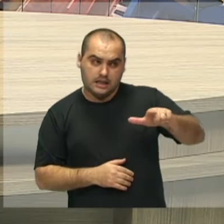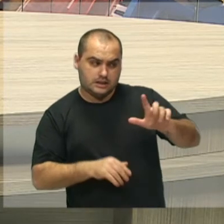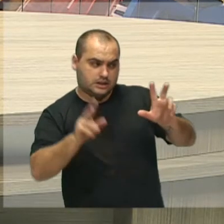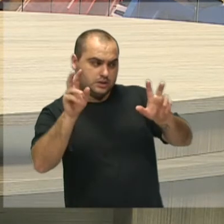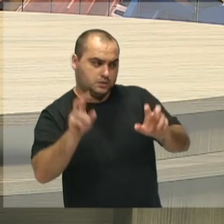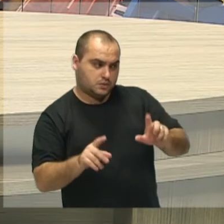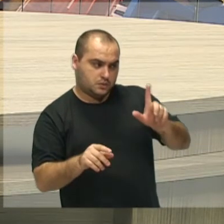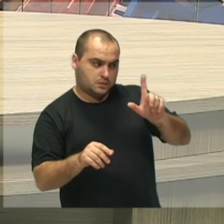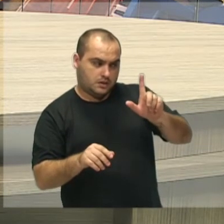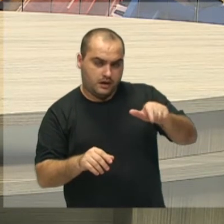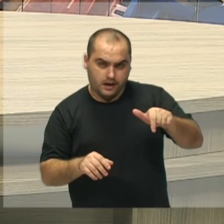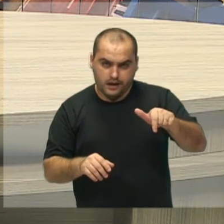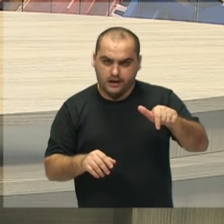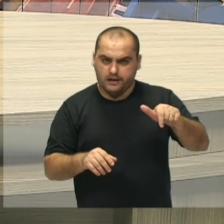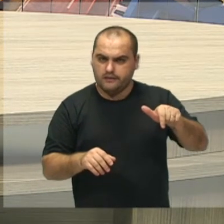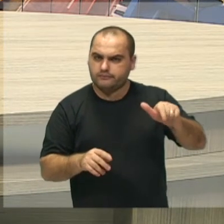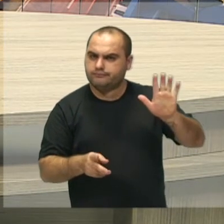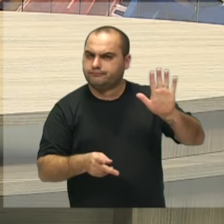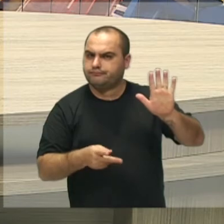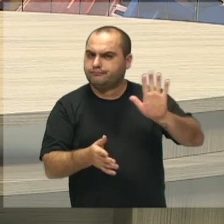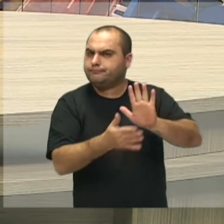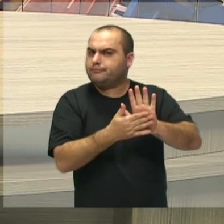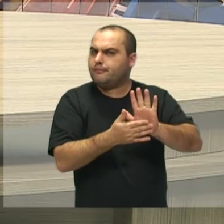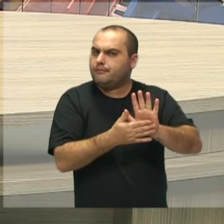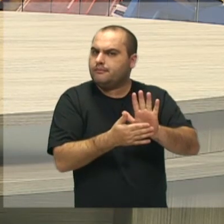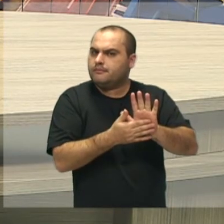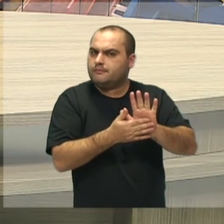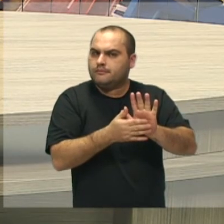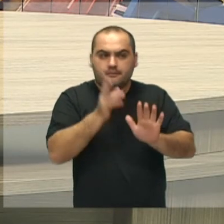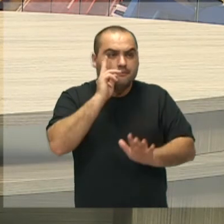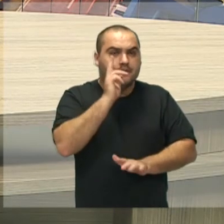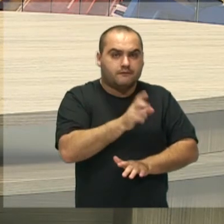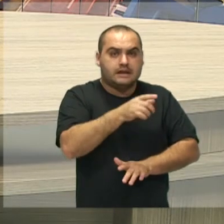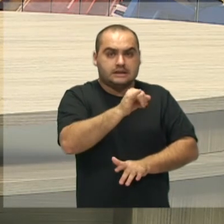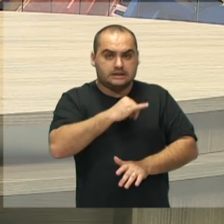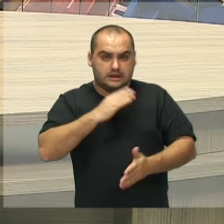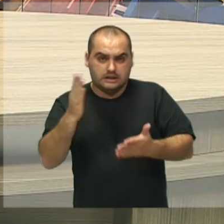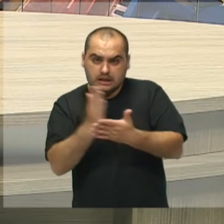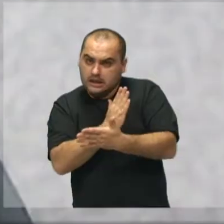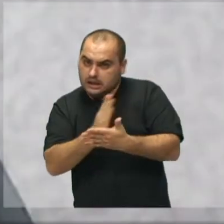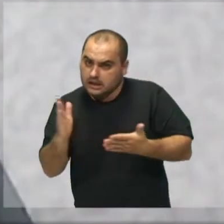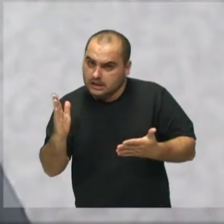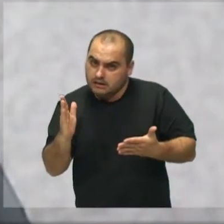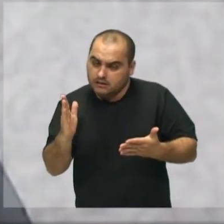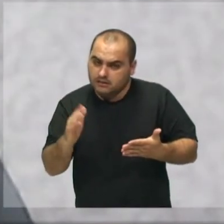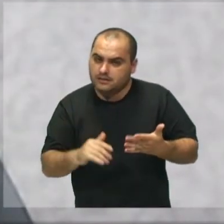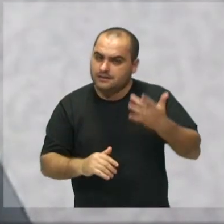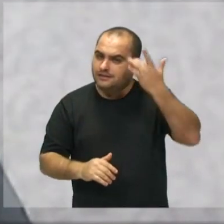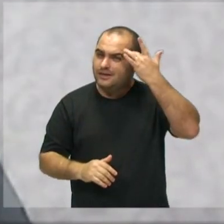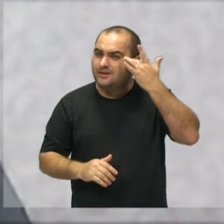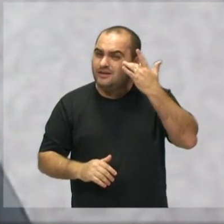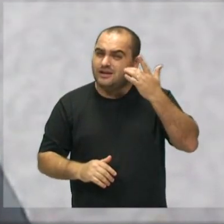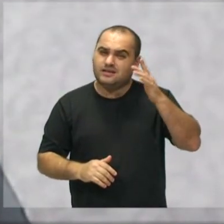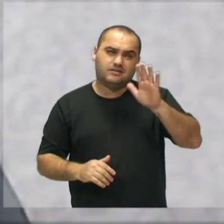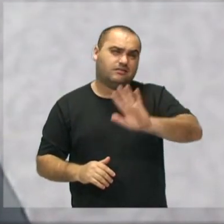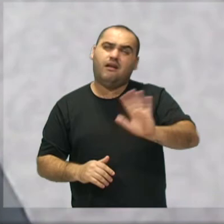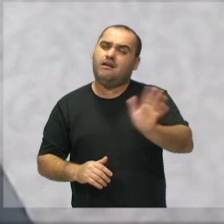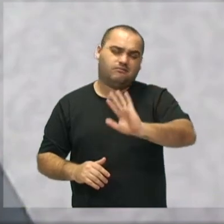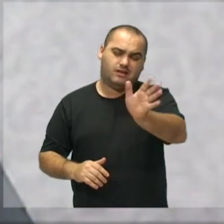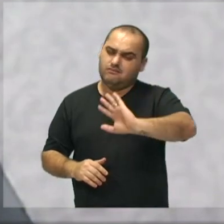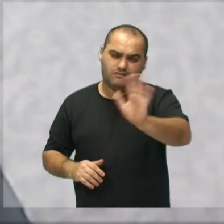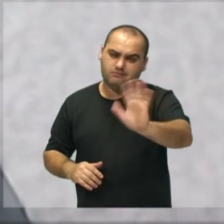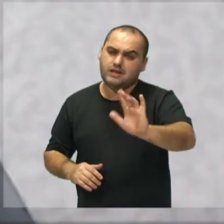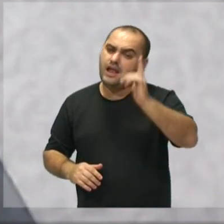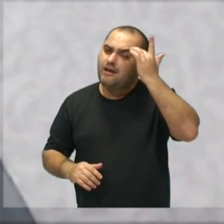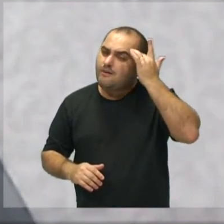trazidos propositalmente, então, para haver uma divisão? Não, acho que a gente está sem referência nenhuma, né? Porque esquerda